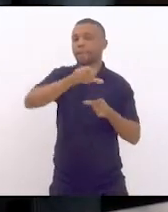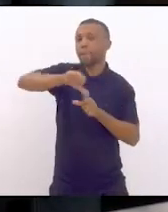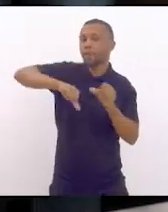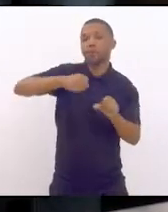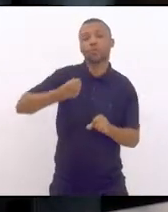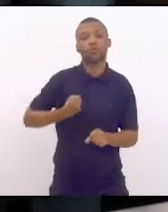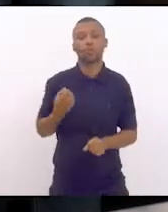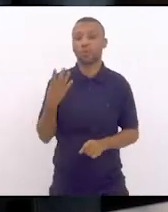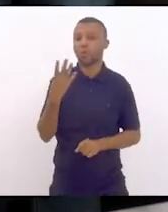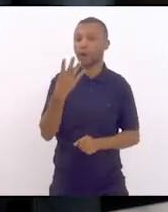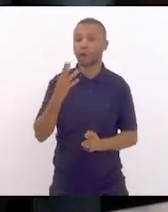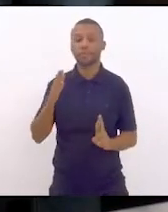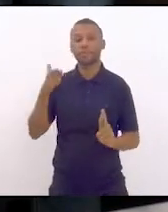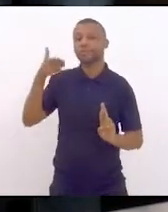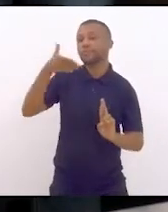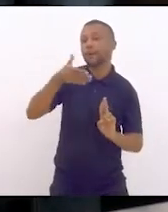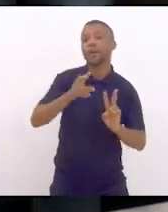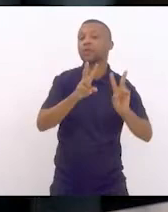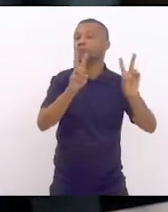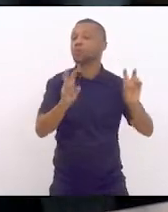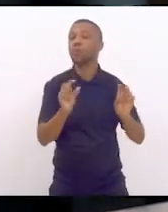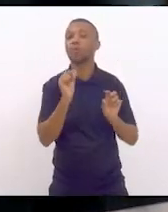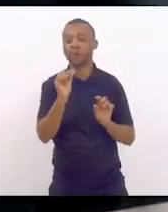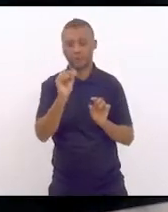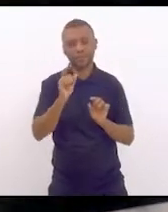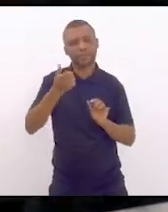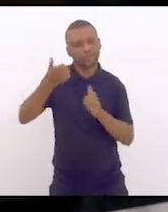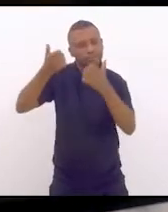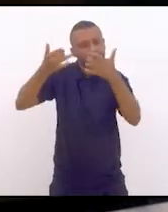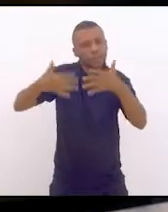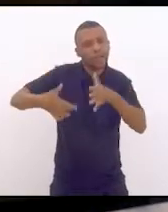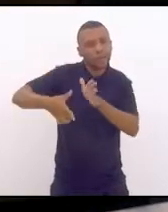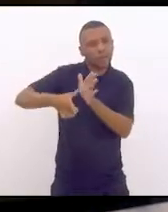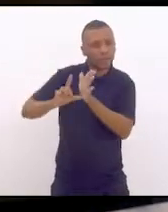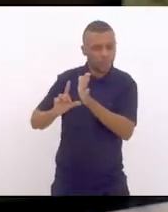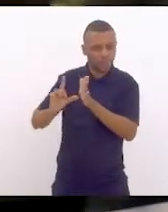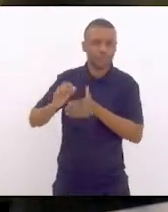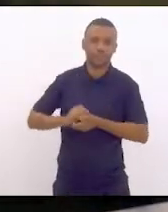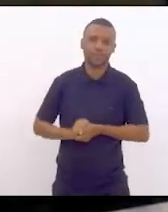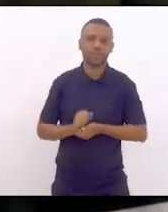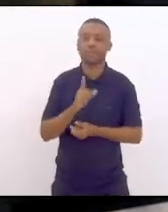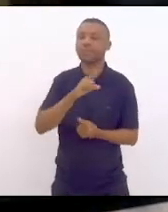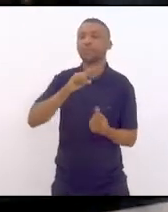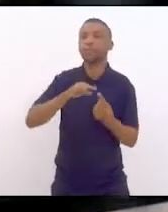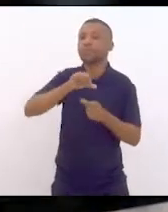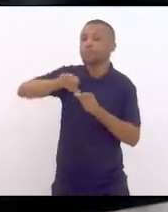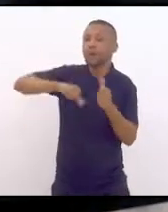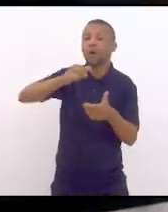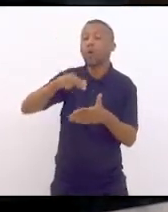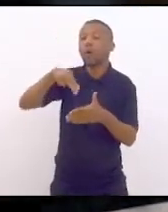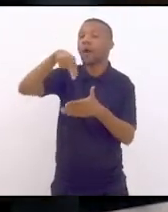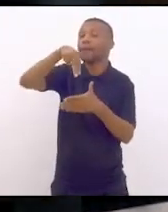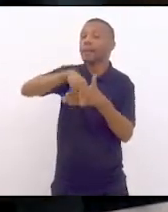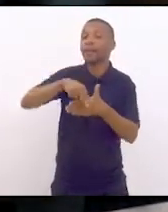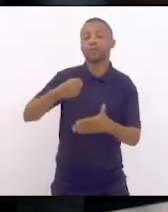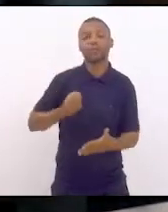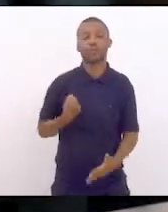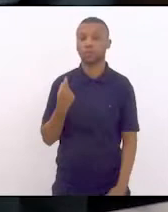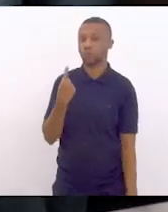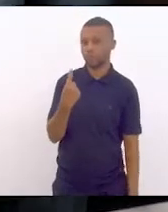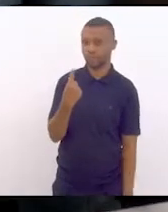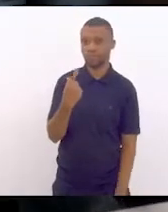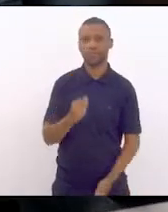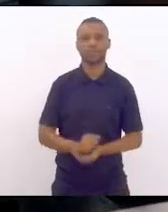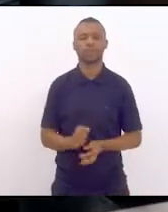era exatamente a questão que eu tinha levantado, ela altera o anexo 1 em relação